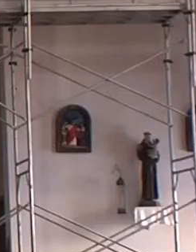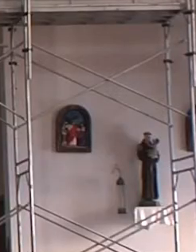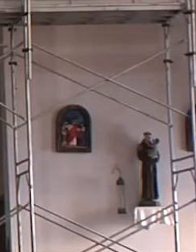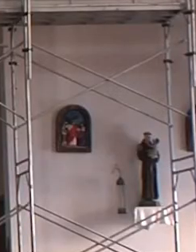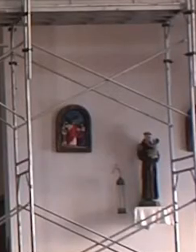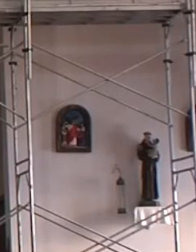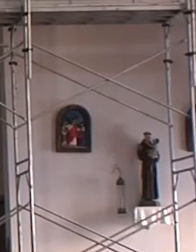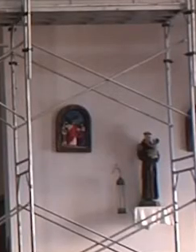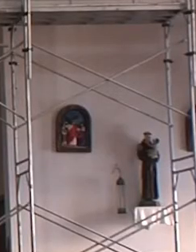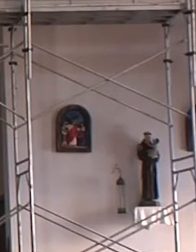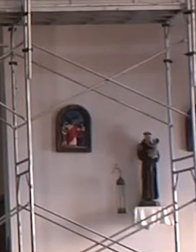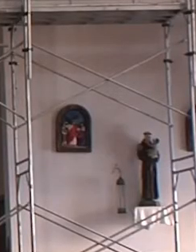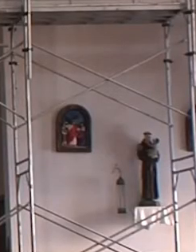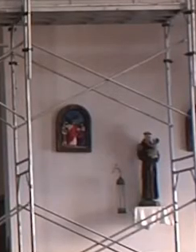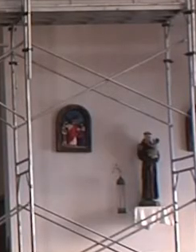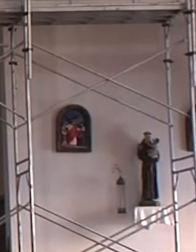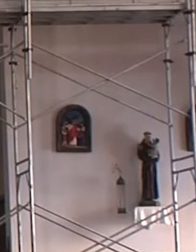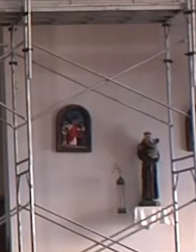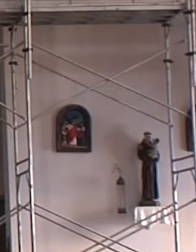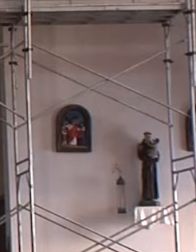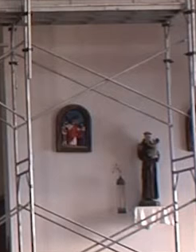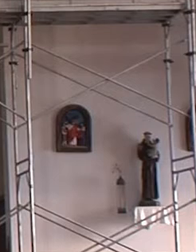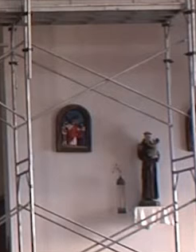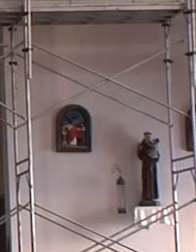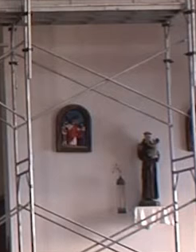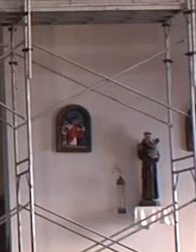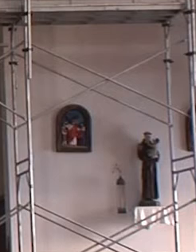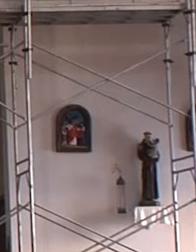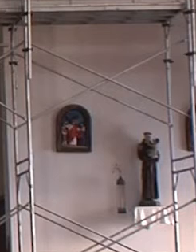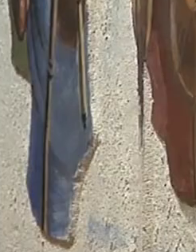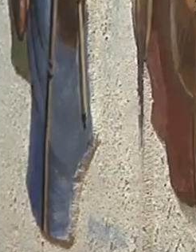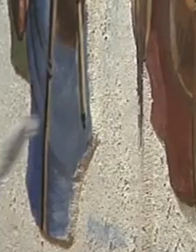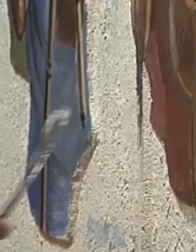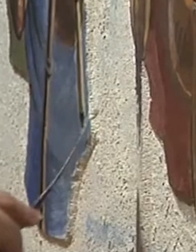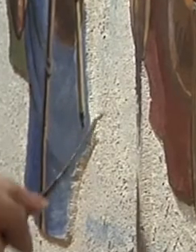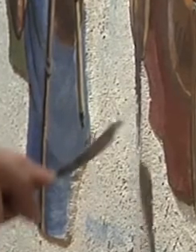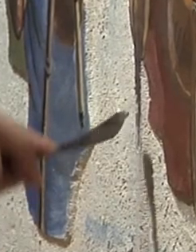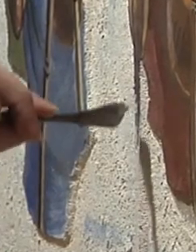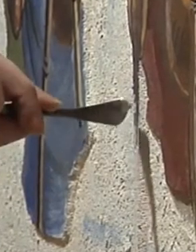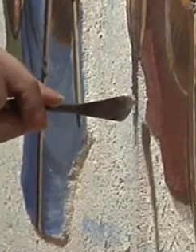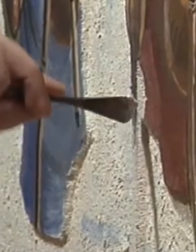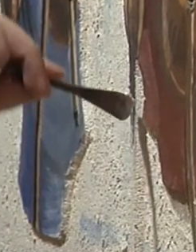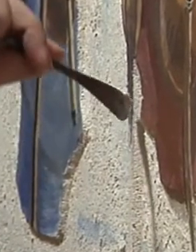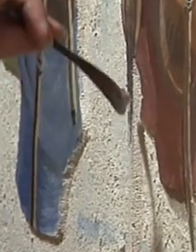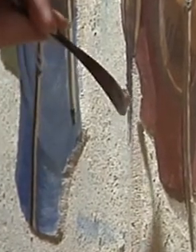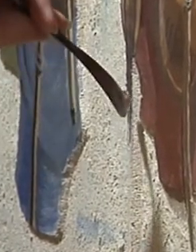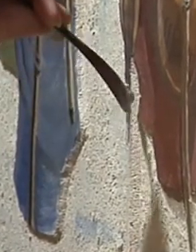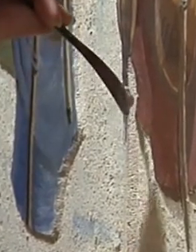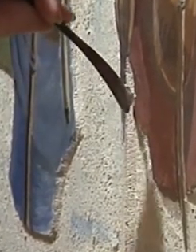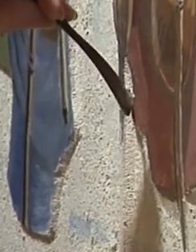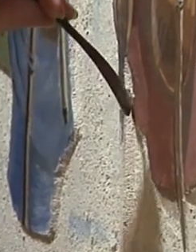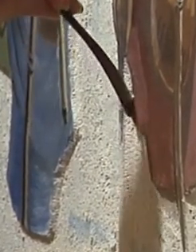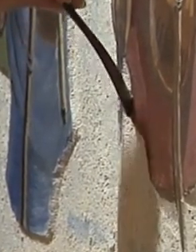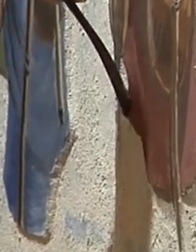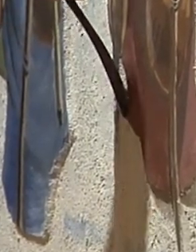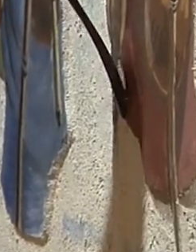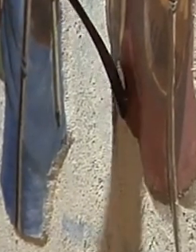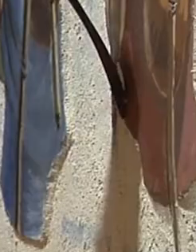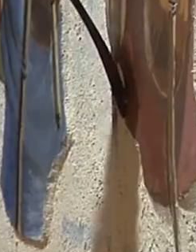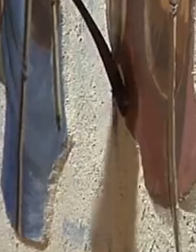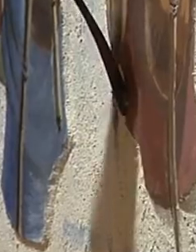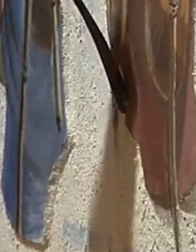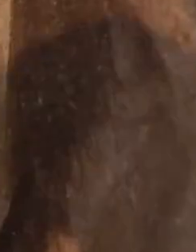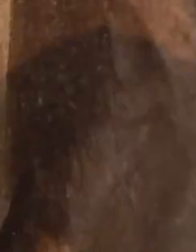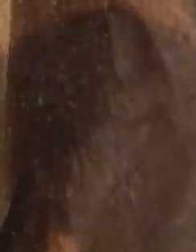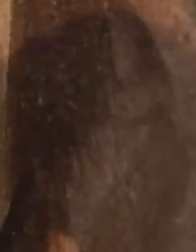levantamento dos espaços disponíveis na cidade. Ficou definido que os edifícios precisavam ter duas características